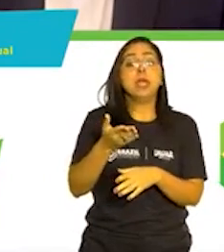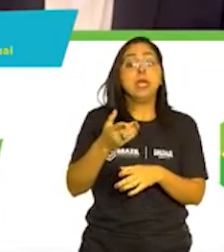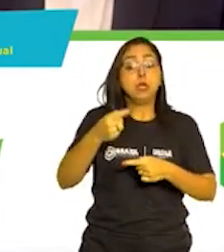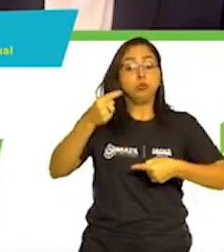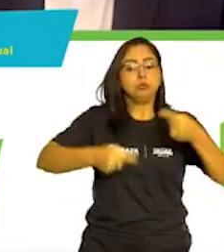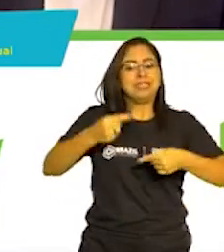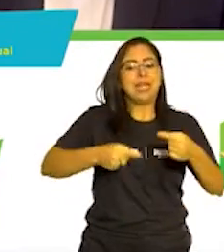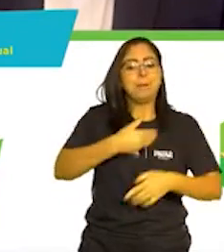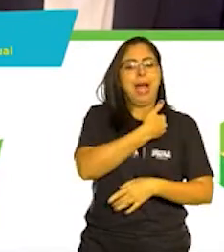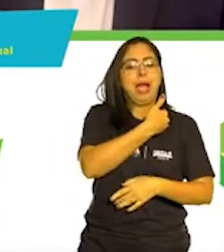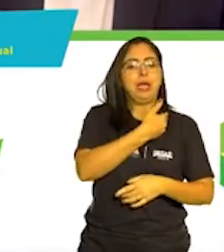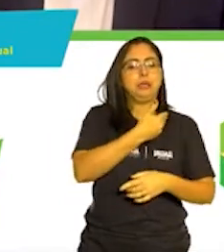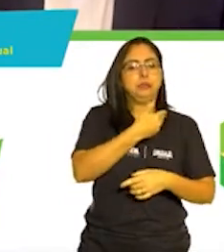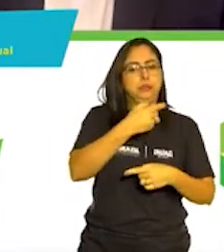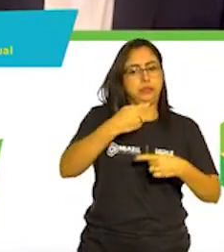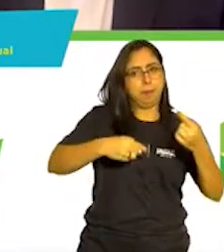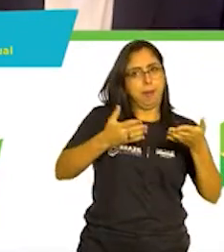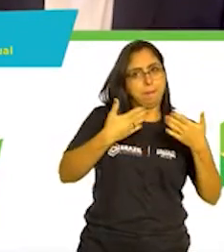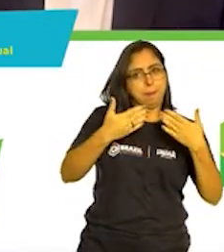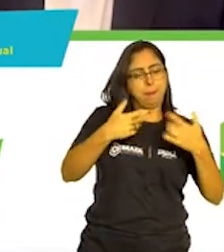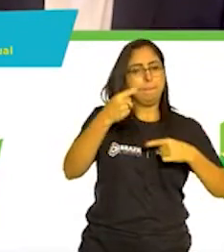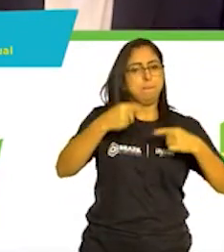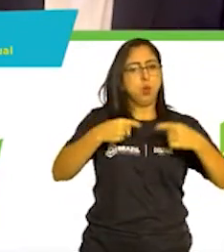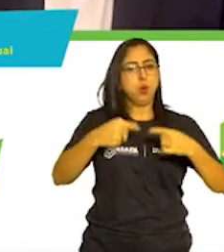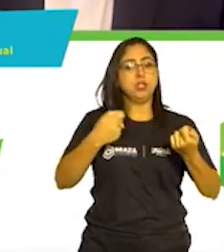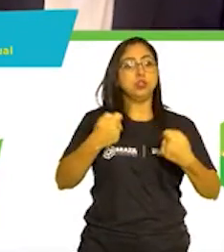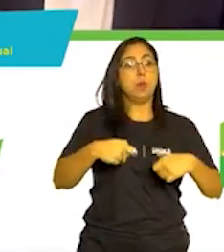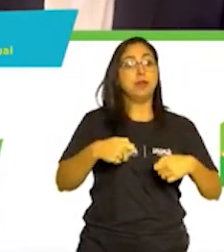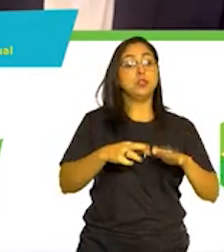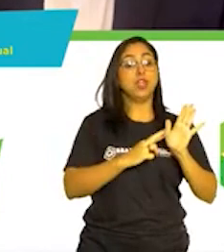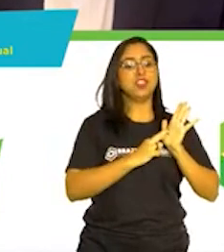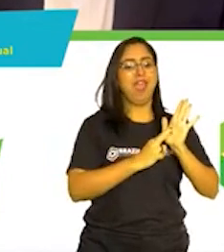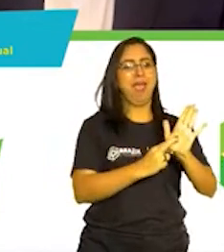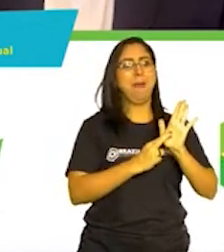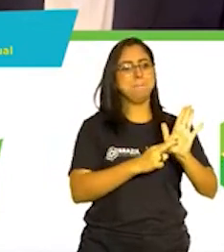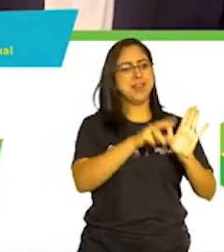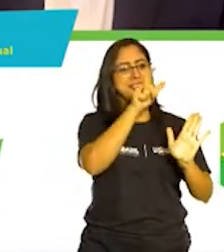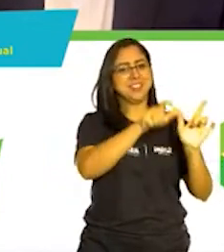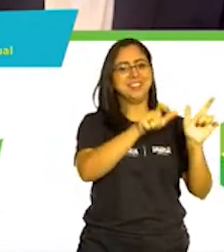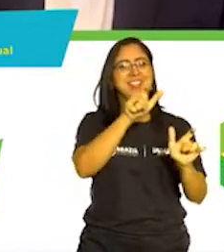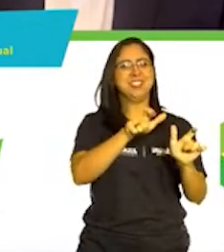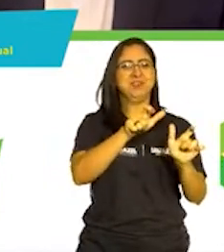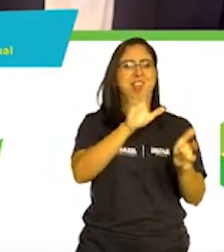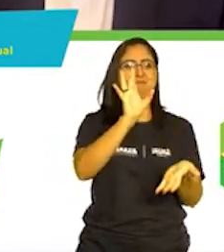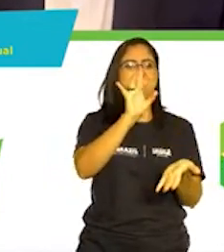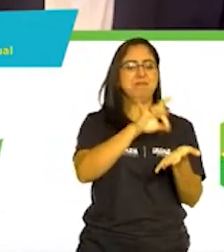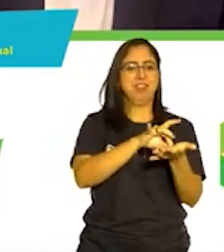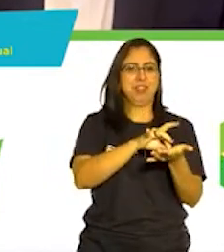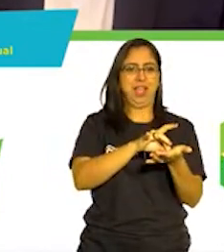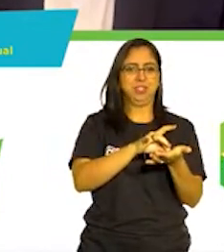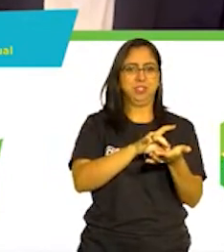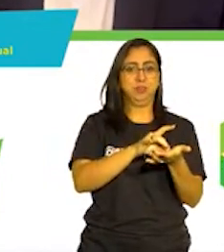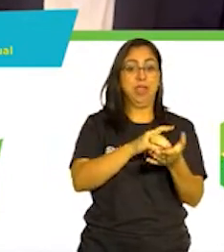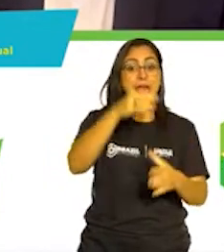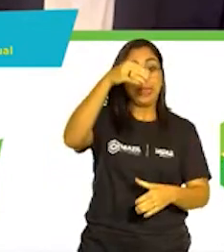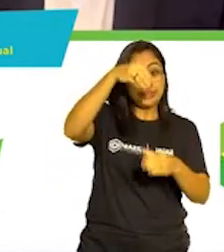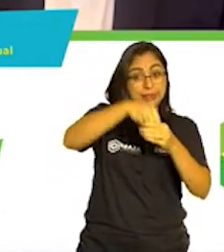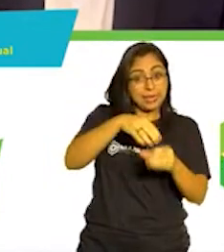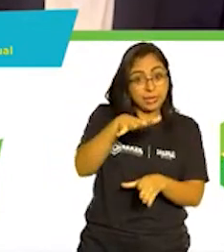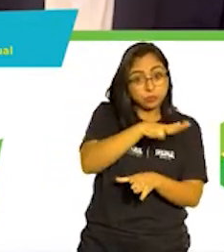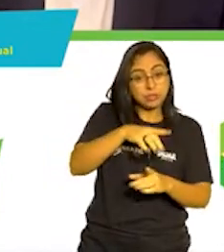intensamente de representação, né? E a representatividade na nossa política, ela é muito baixa. Na verdade, as pessoas que